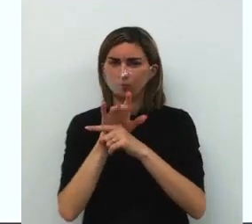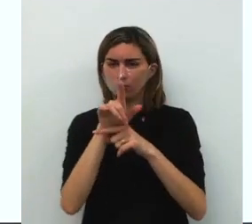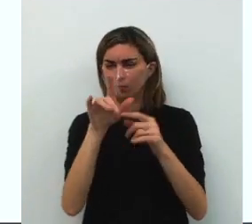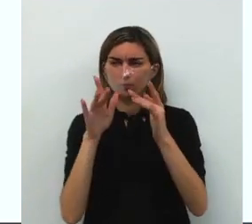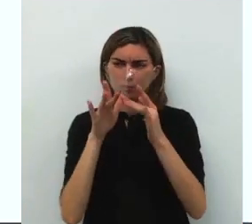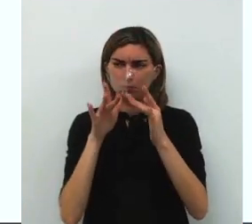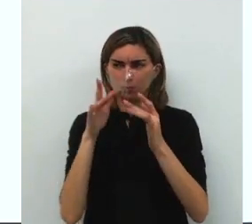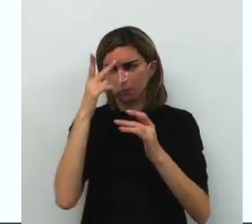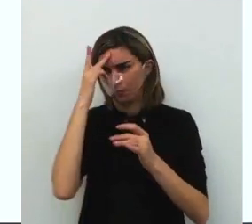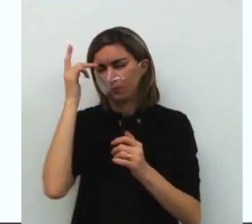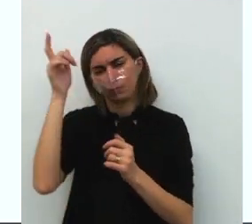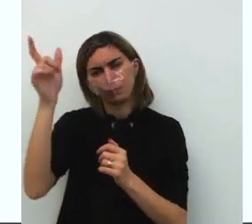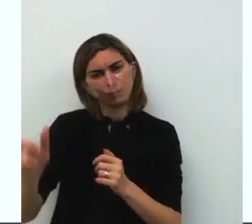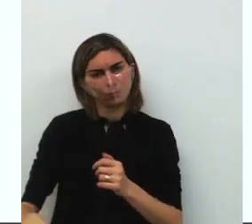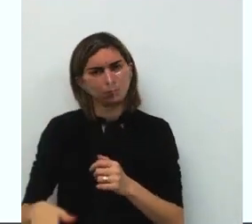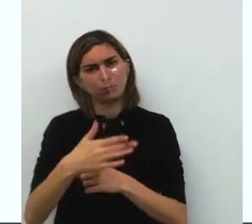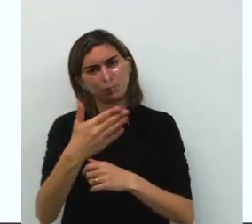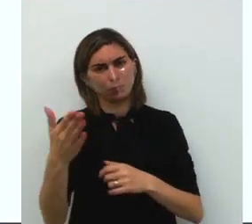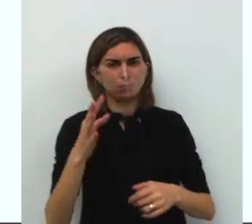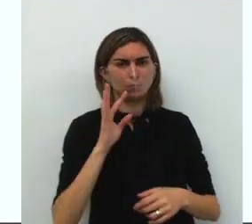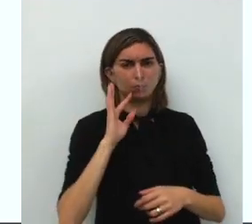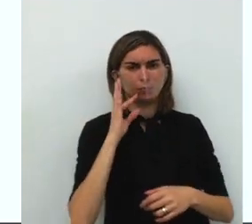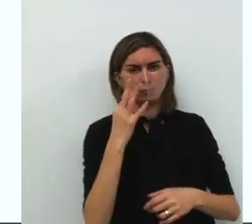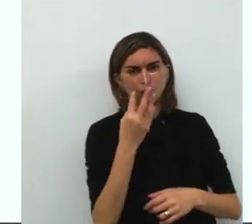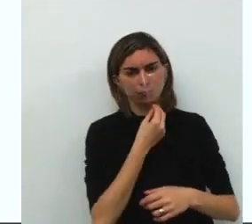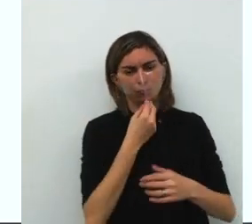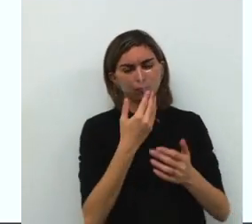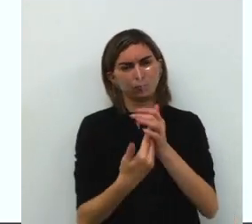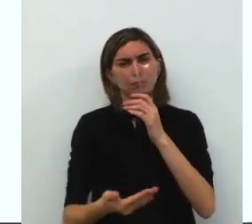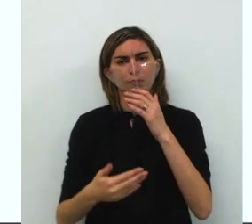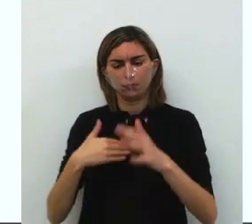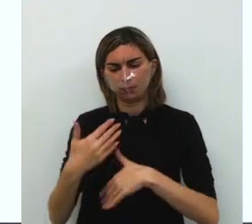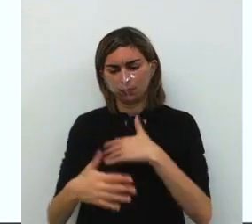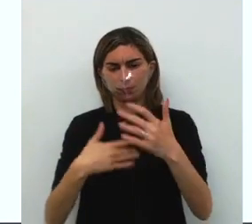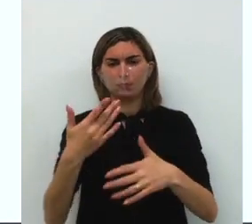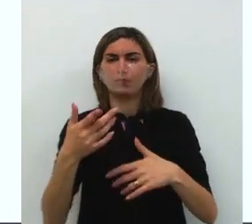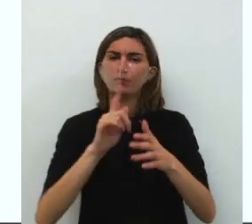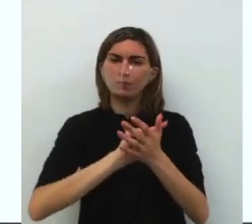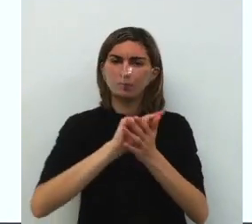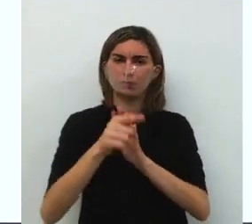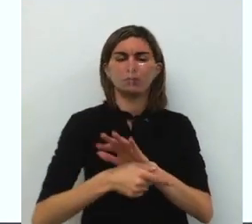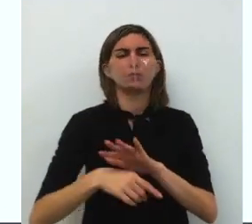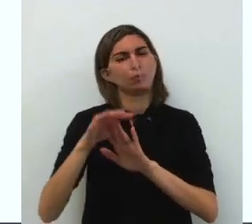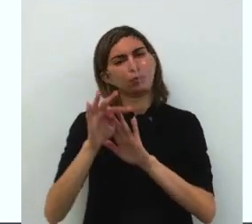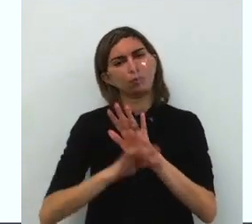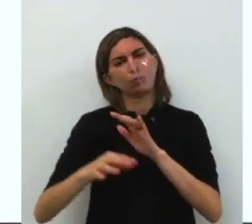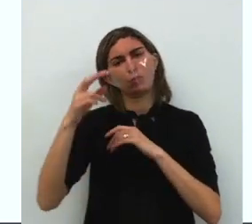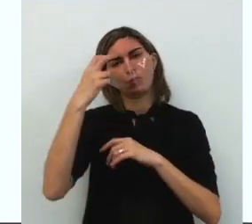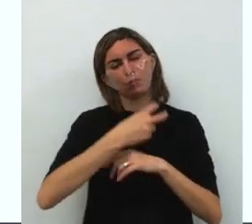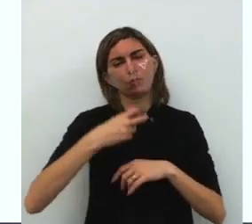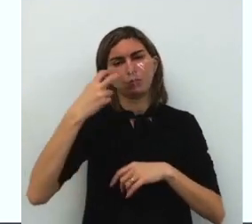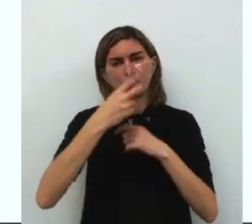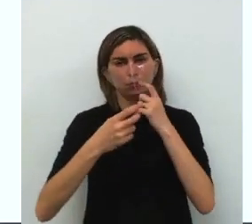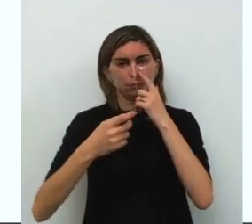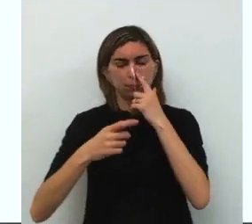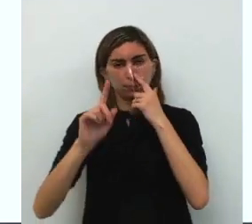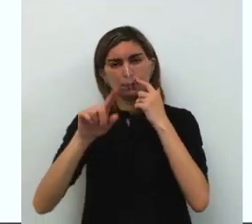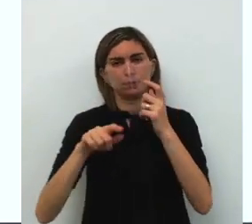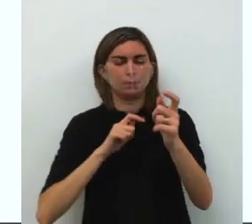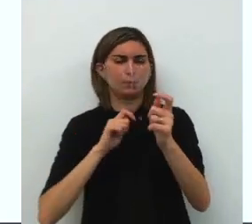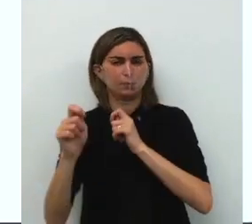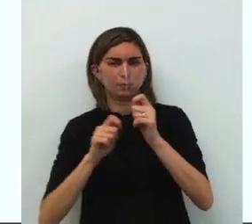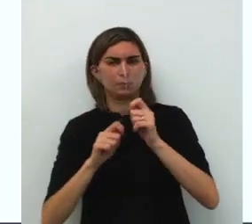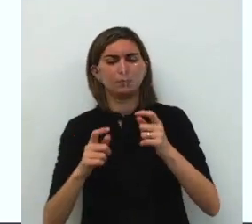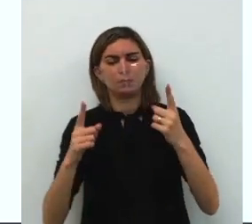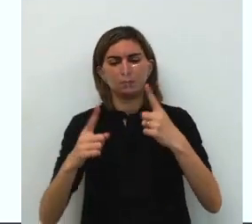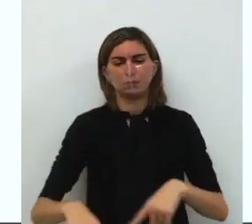mais intimidade com essa pessoa e ajuda você a conhecer, ter desenvoltura nesse gênero textual oral que é a